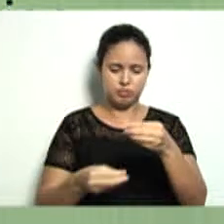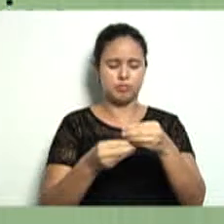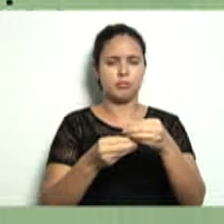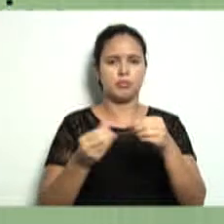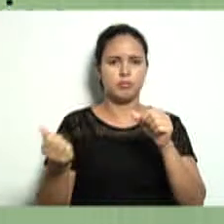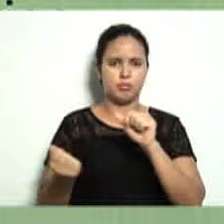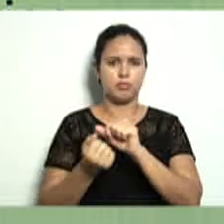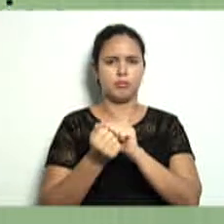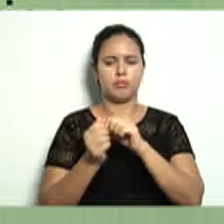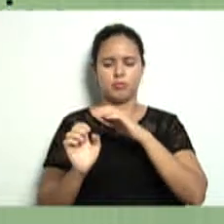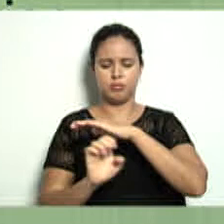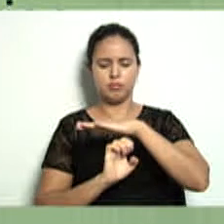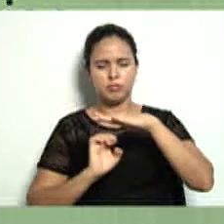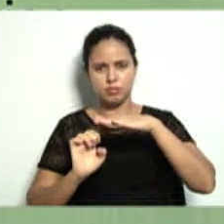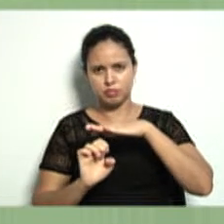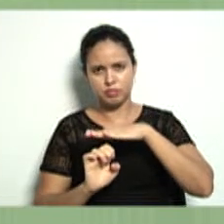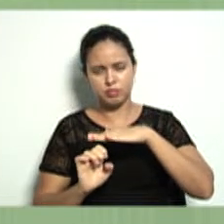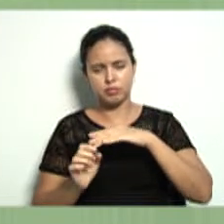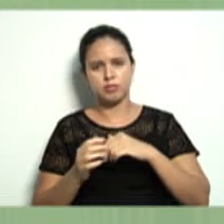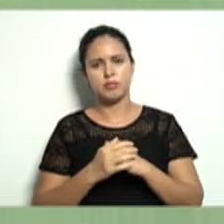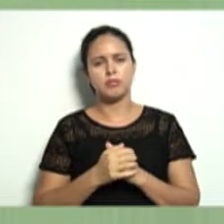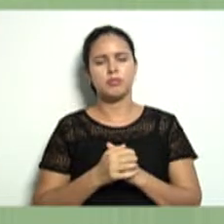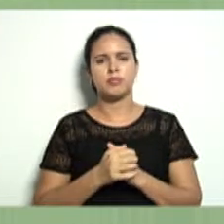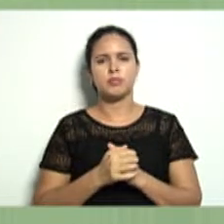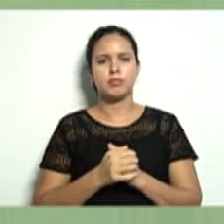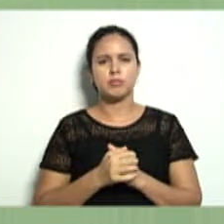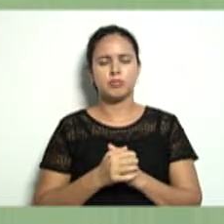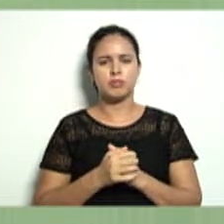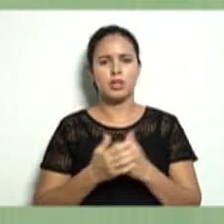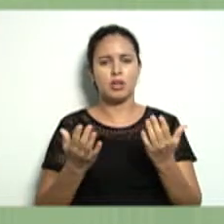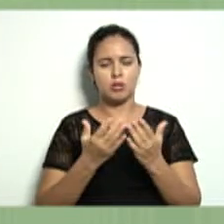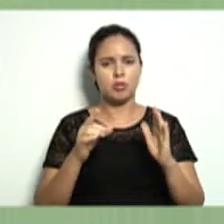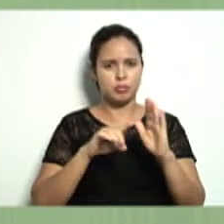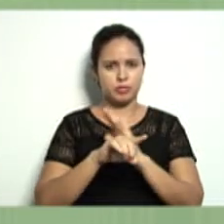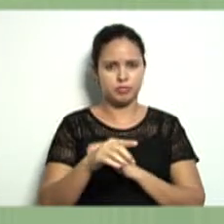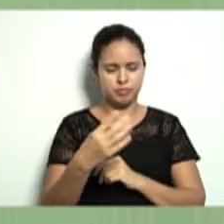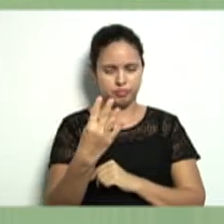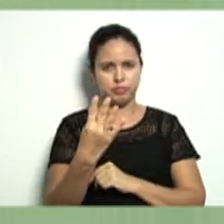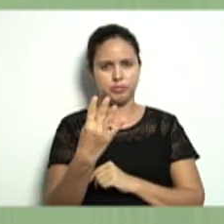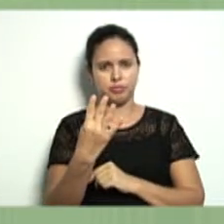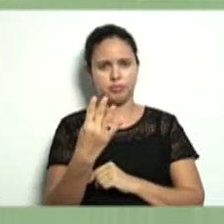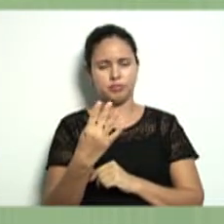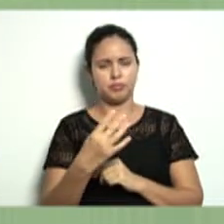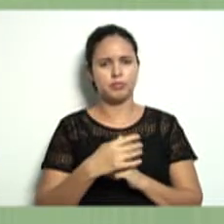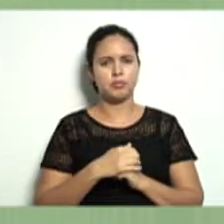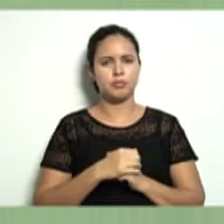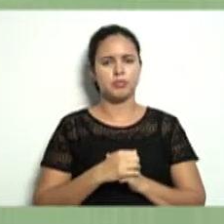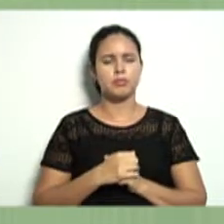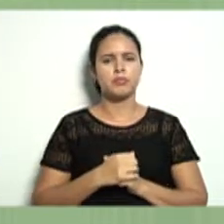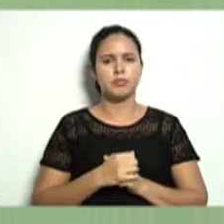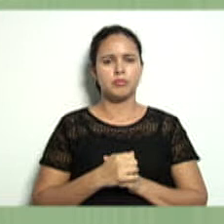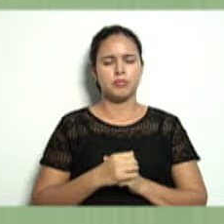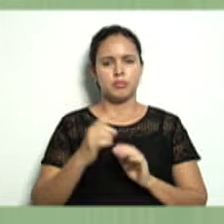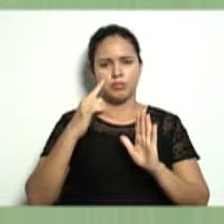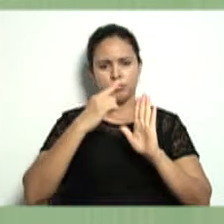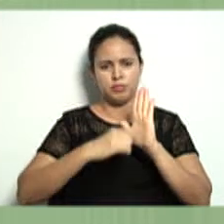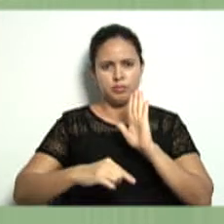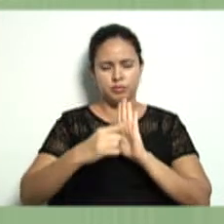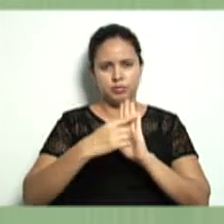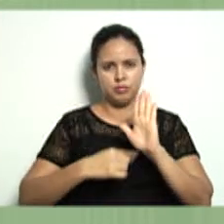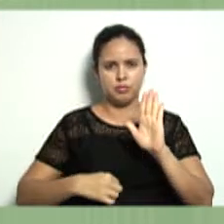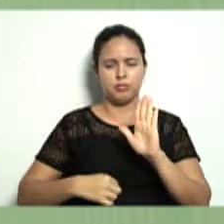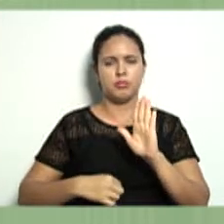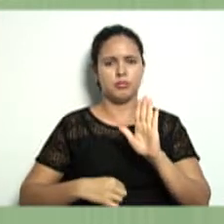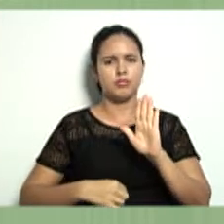com a cooperativa. E aí, vamos para a nossa questão número 4, que é para assinalar também a